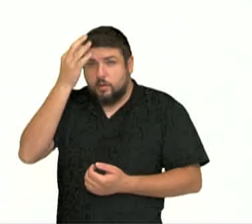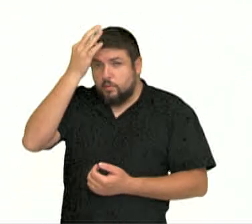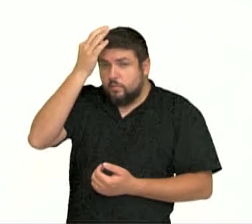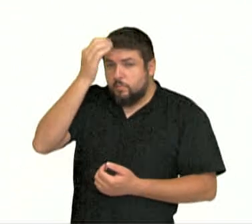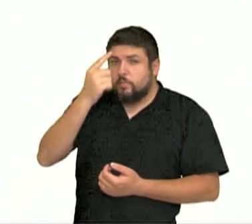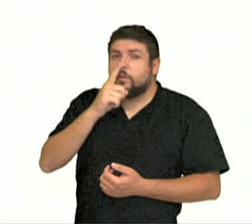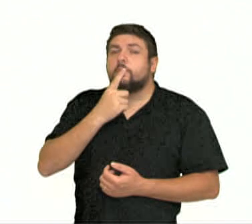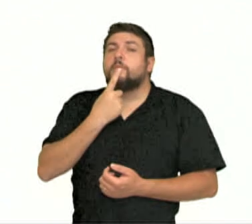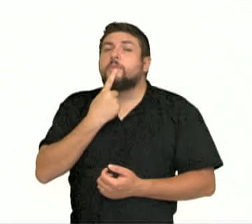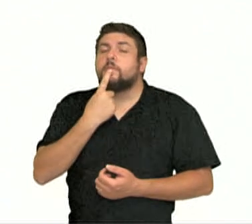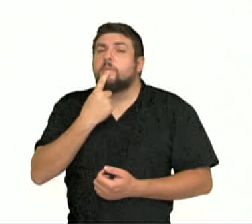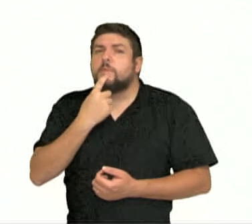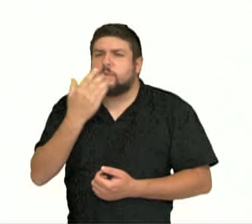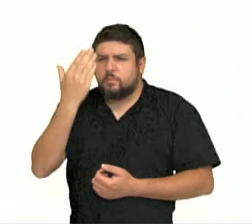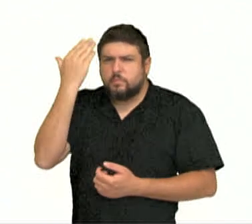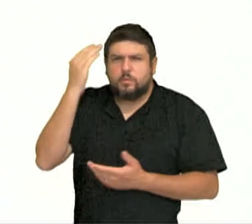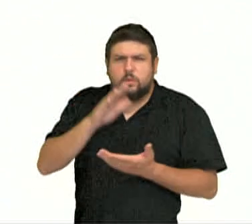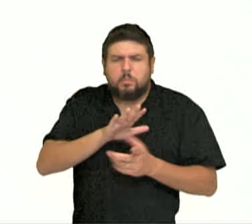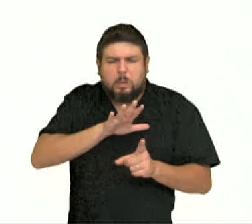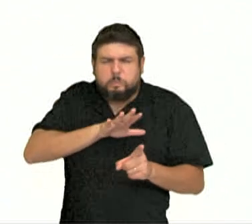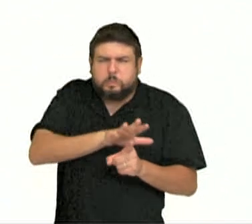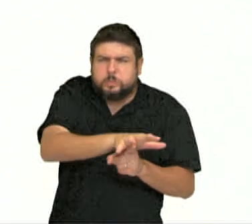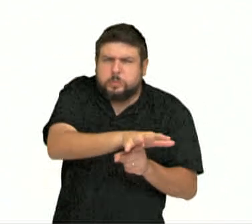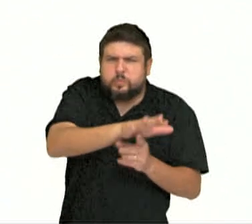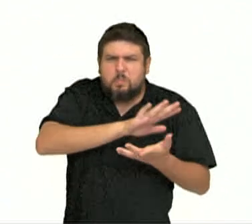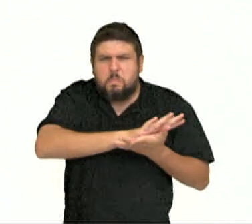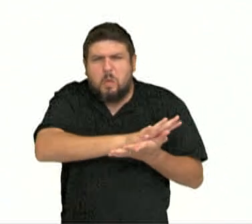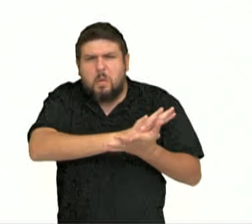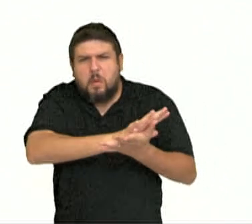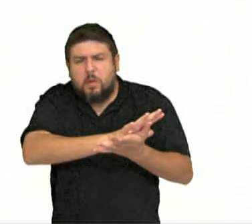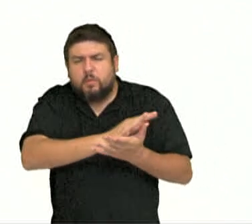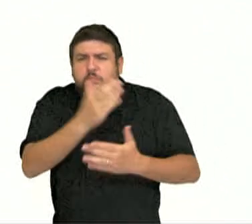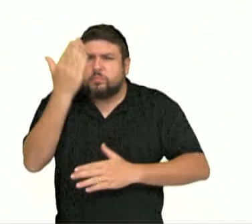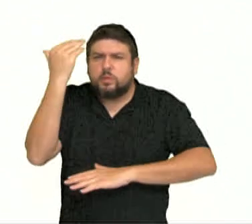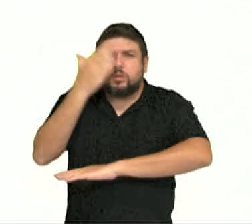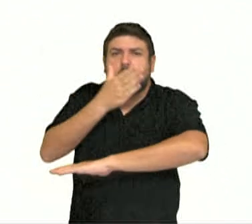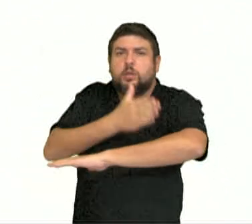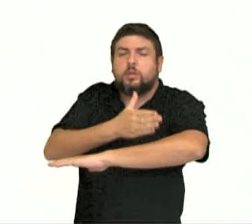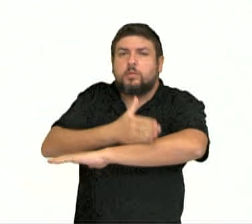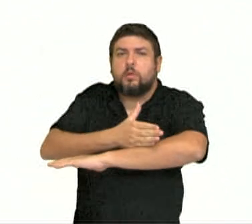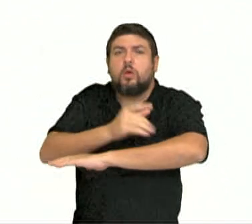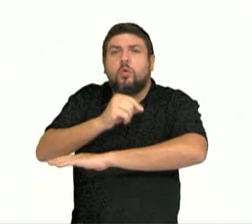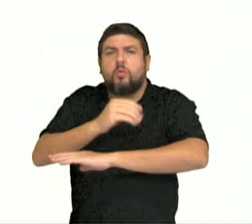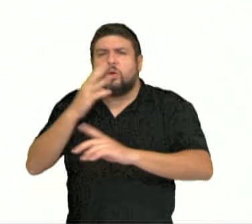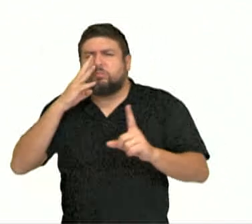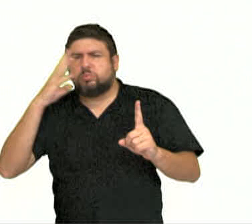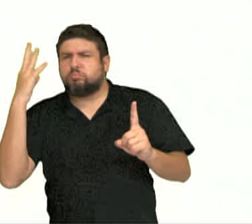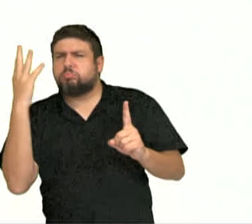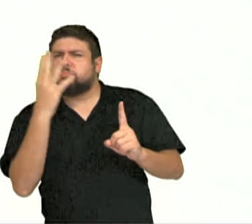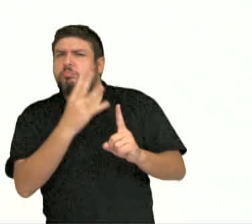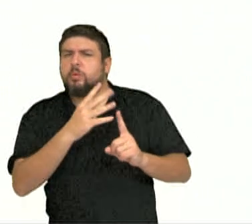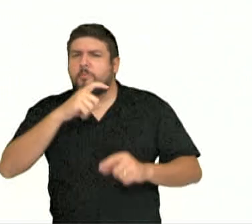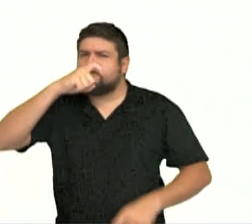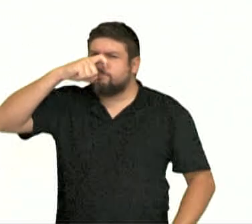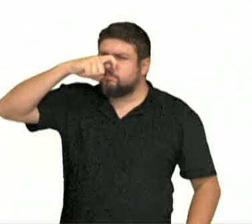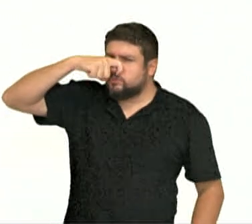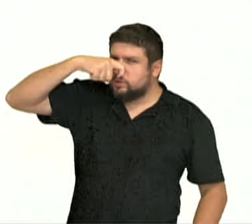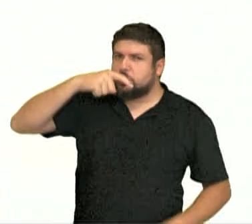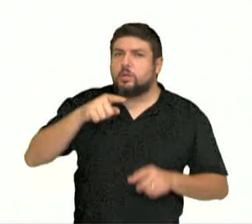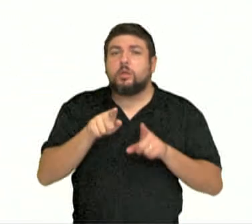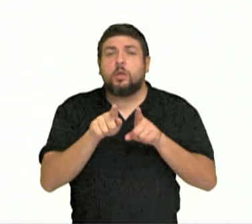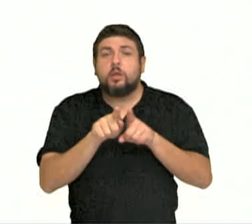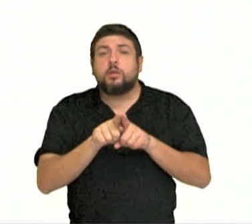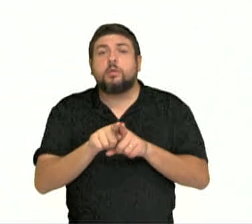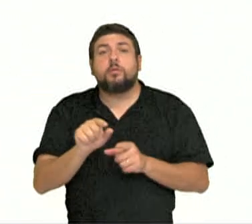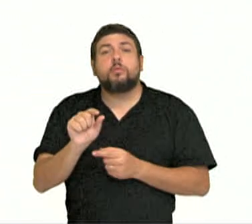perseguições ao longo da história, especialmente na Idade Média, onde eles eram acusados de bruxarias e praticantes do